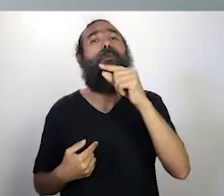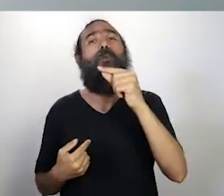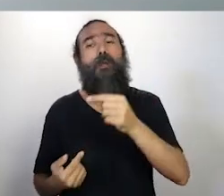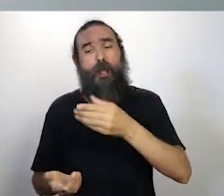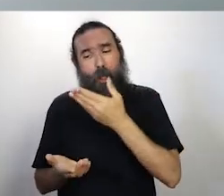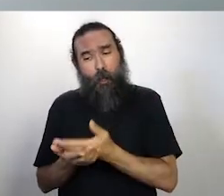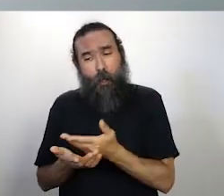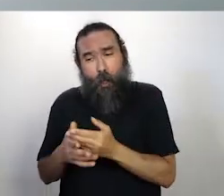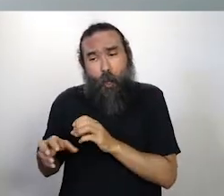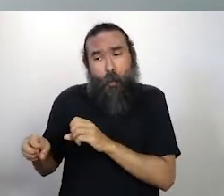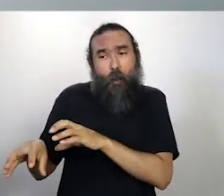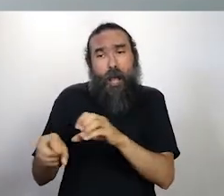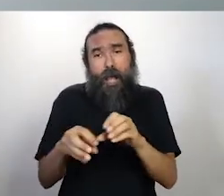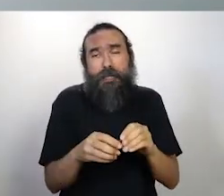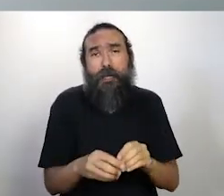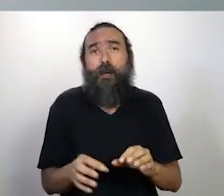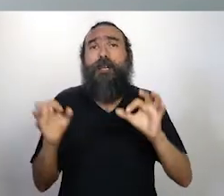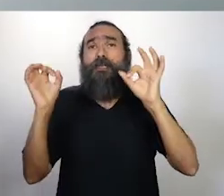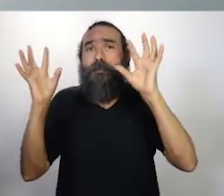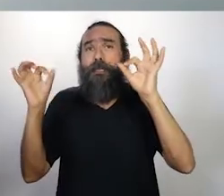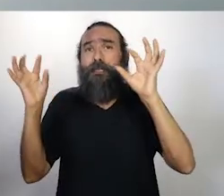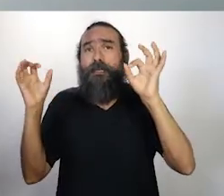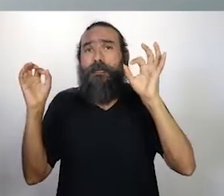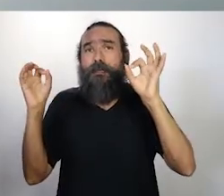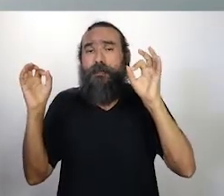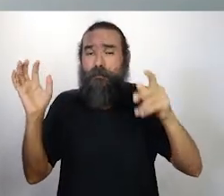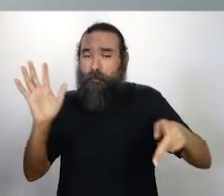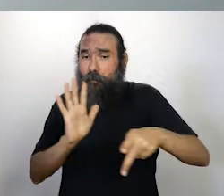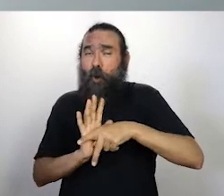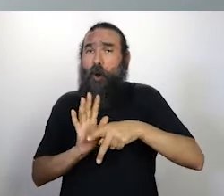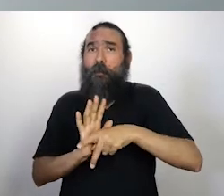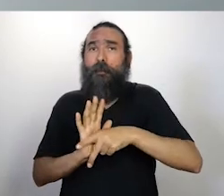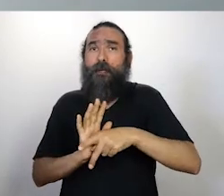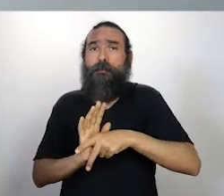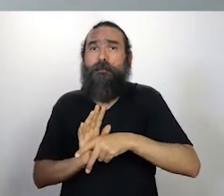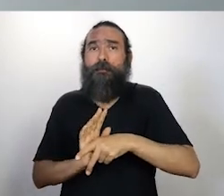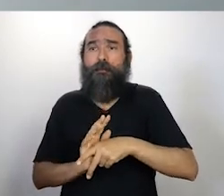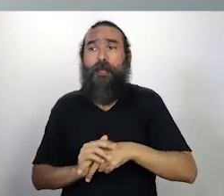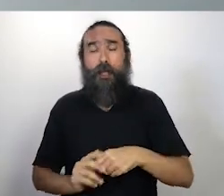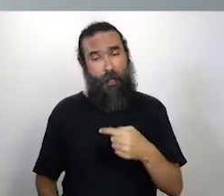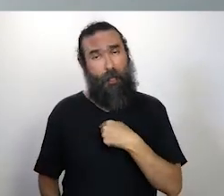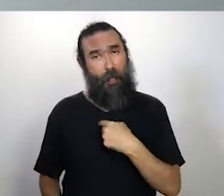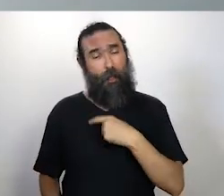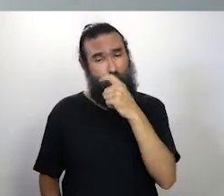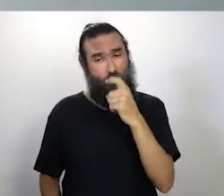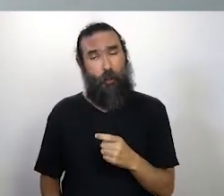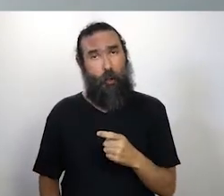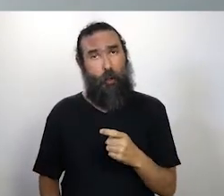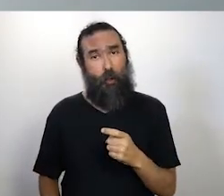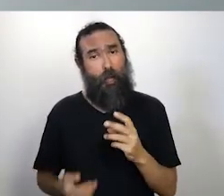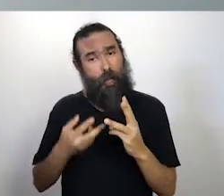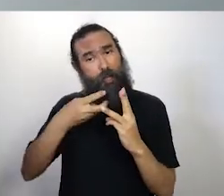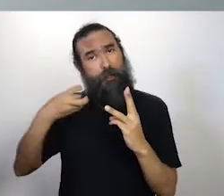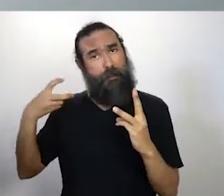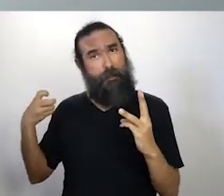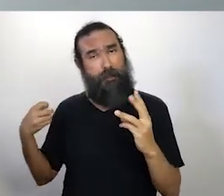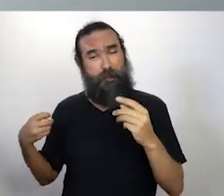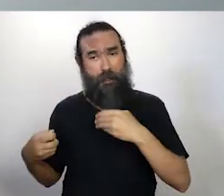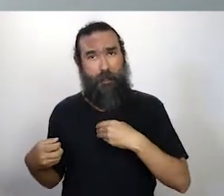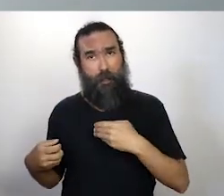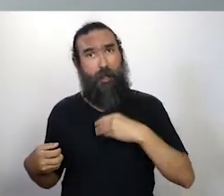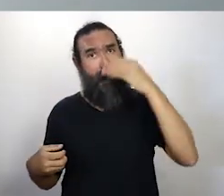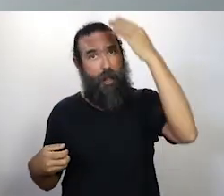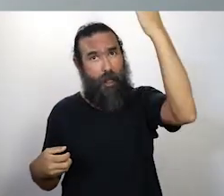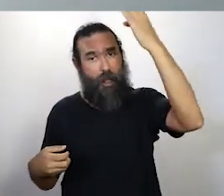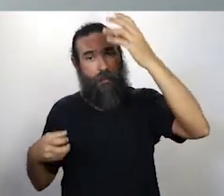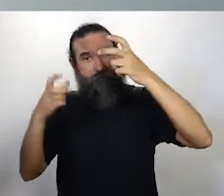deles, uma educação escolar indígena específica e diferenciada. Eu também sou indígena, né? Eu sou do povo Baré,